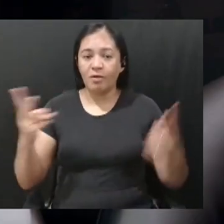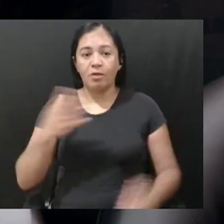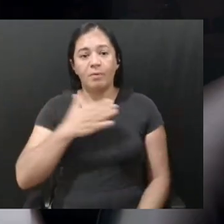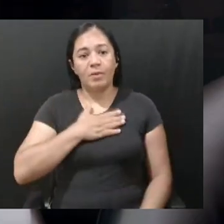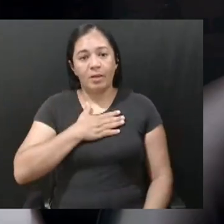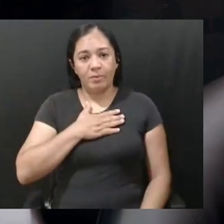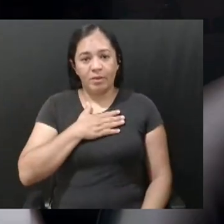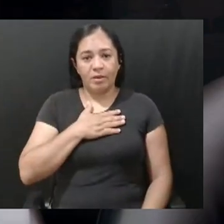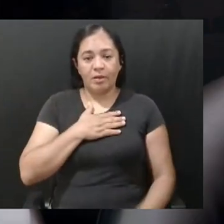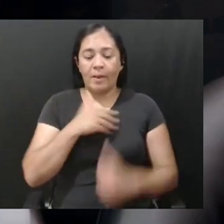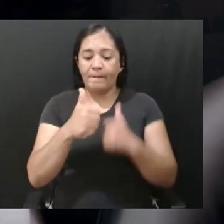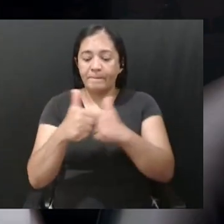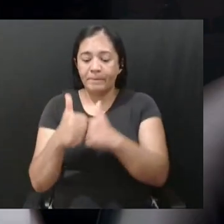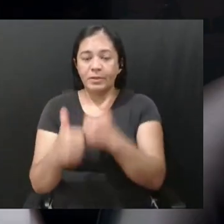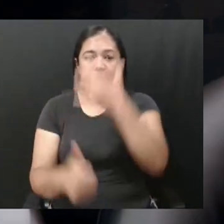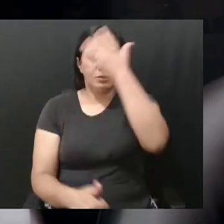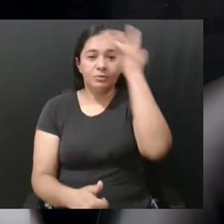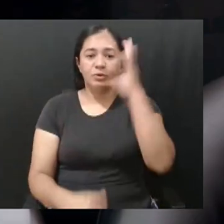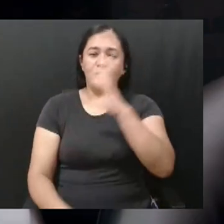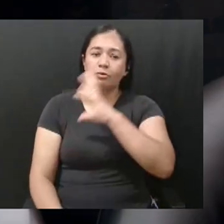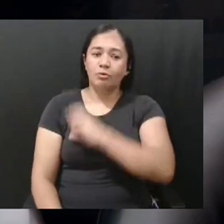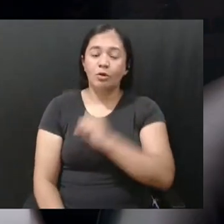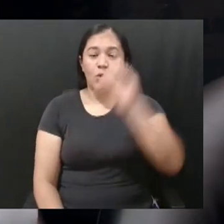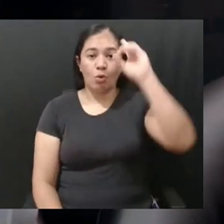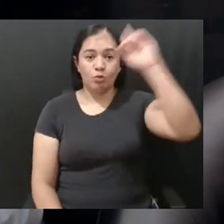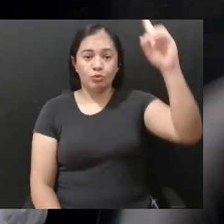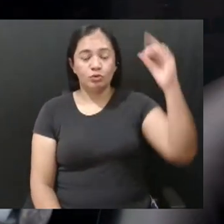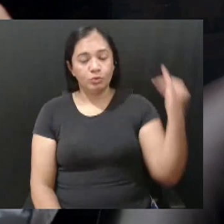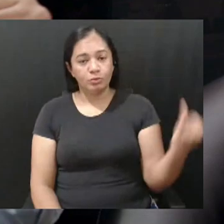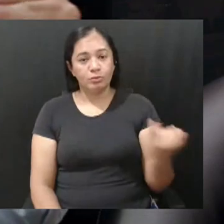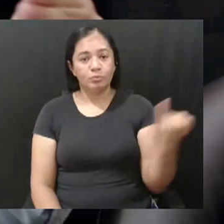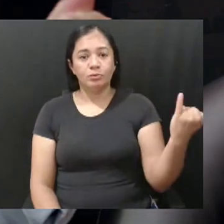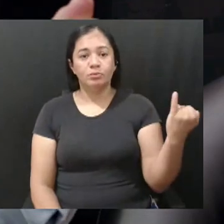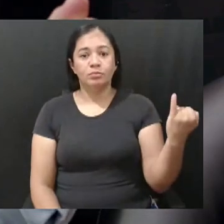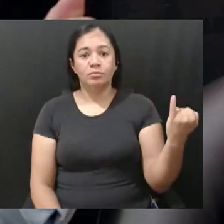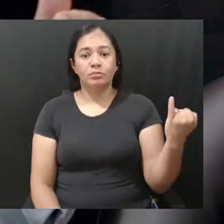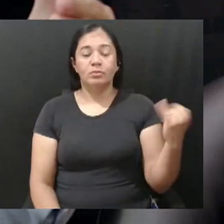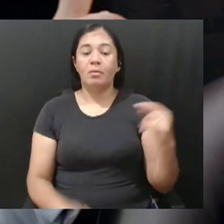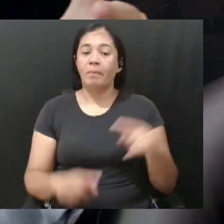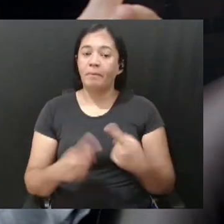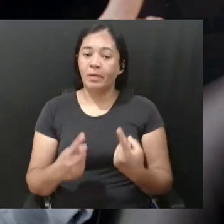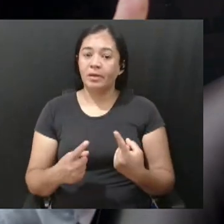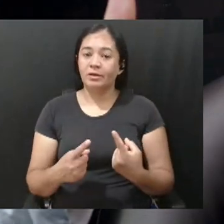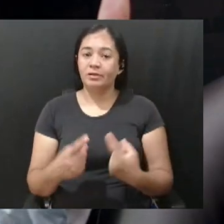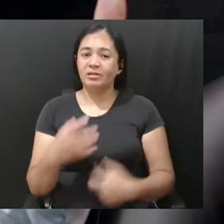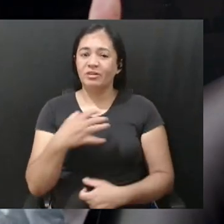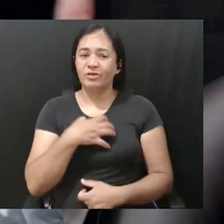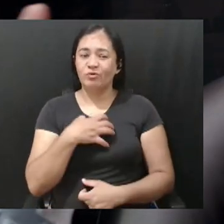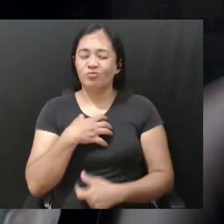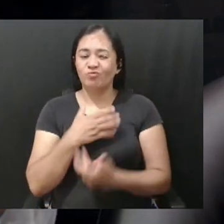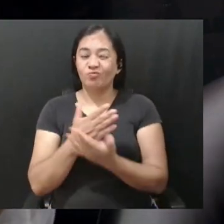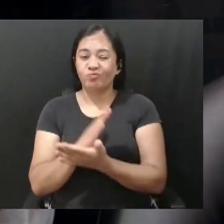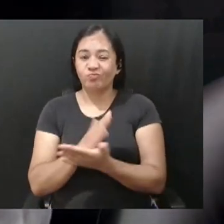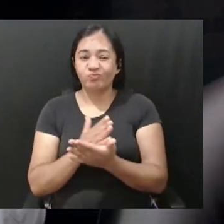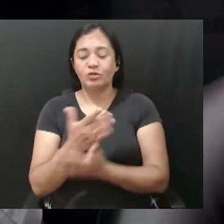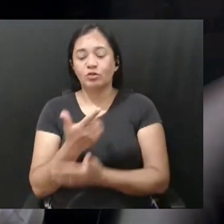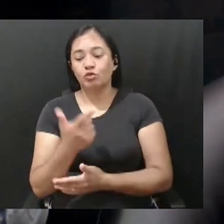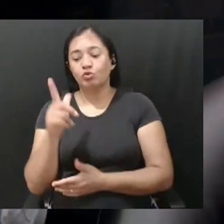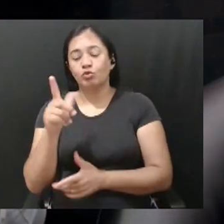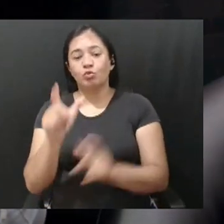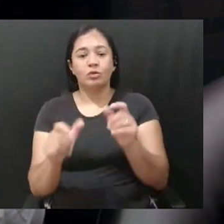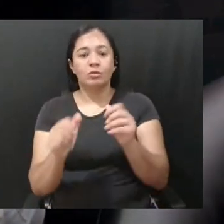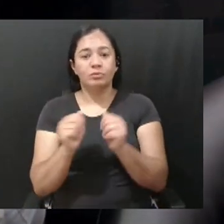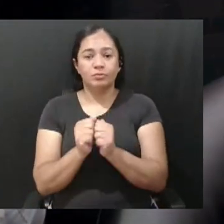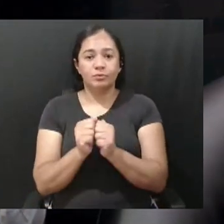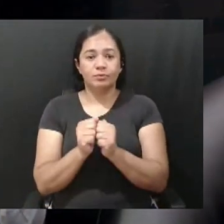pessoas que eu amo, numa data que é importante, né, apesar de eu me sentir desconfortável de estar com outras pessoas, né. Uhum. Isso é uma